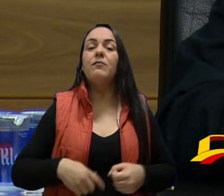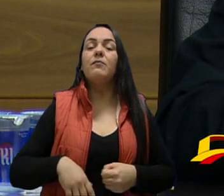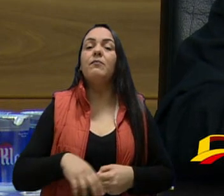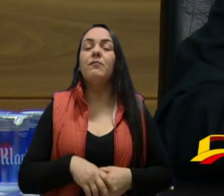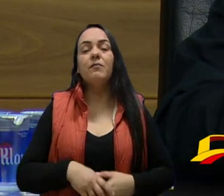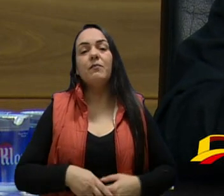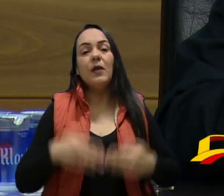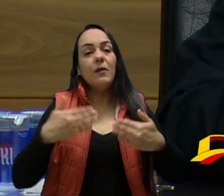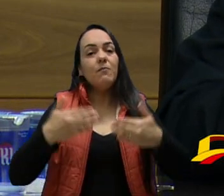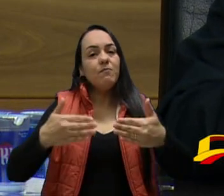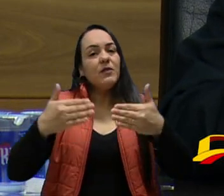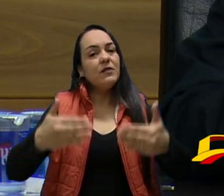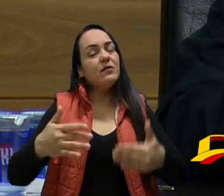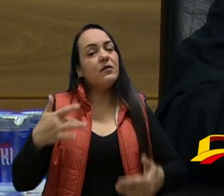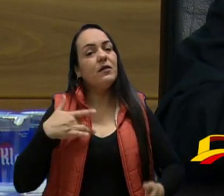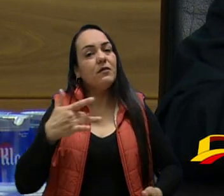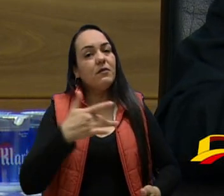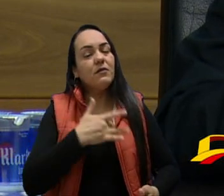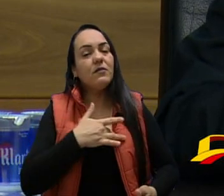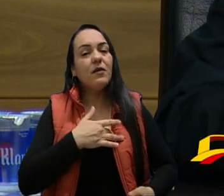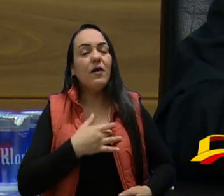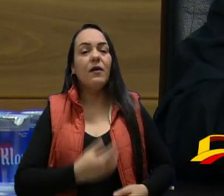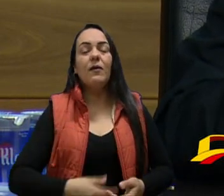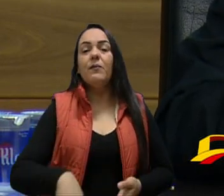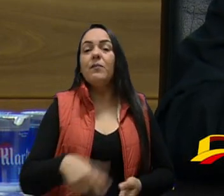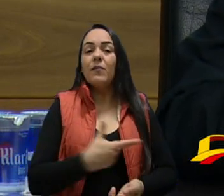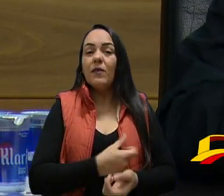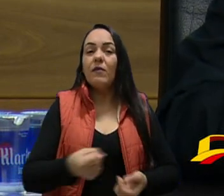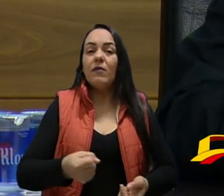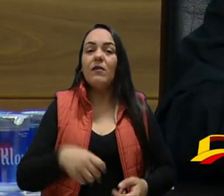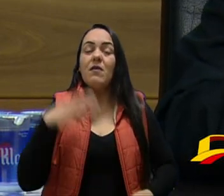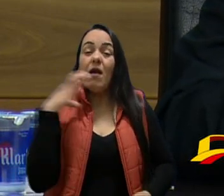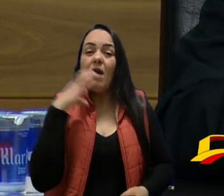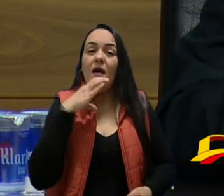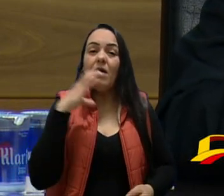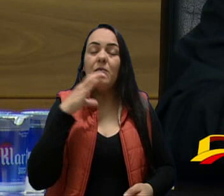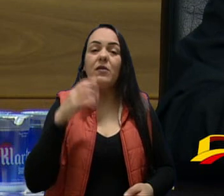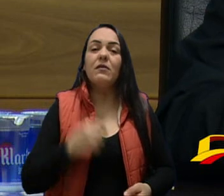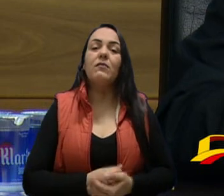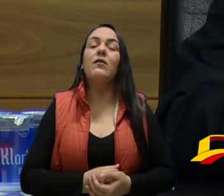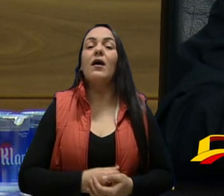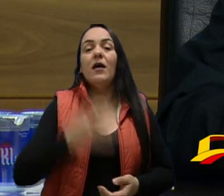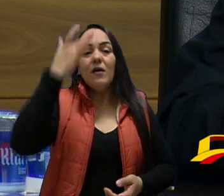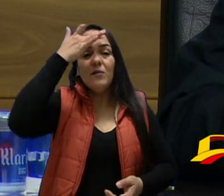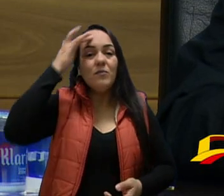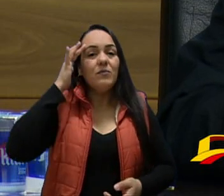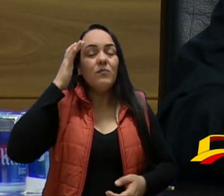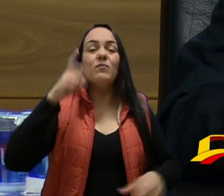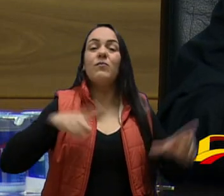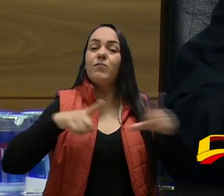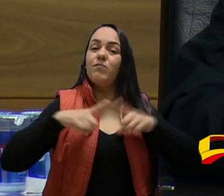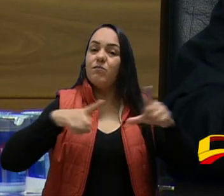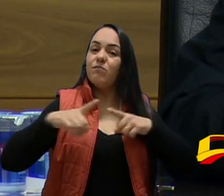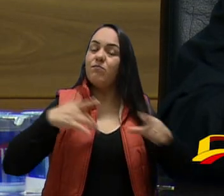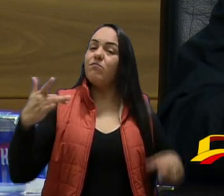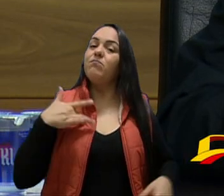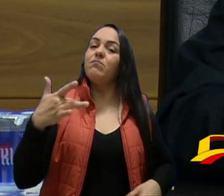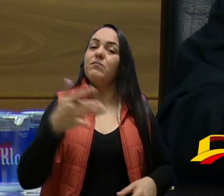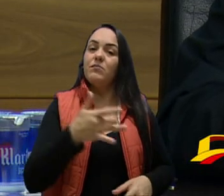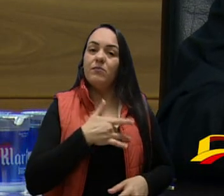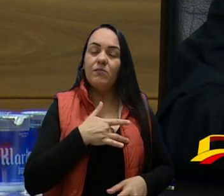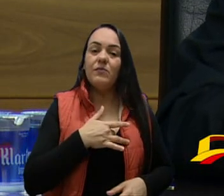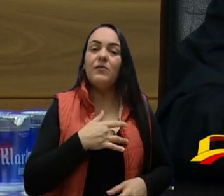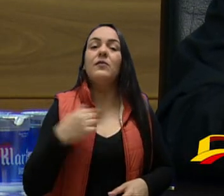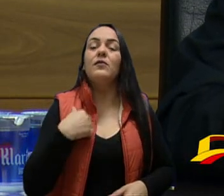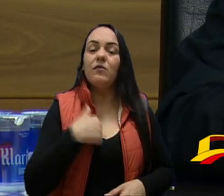encaminhou os testes principalmente o teste rápido especificamente para o funcionário da saúde nós